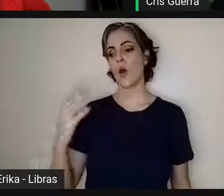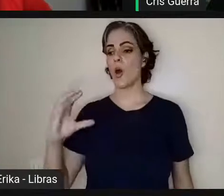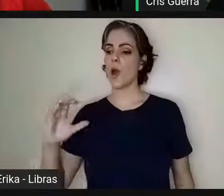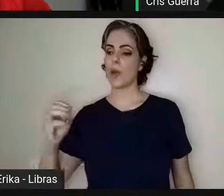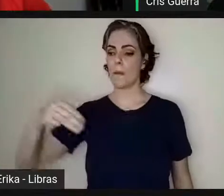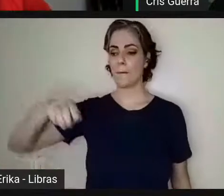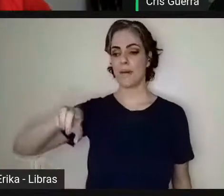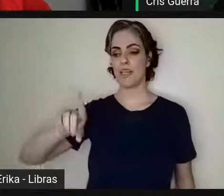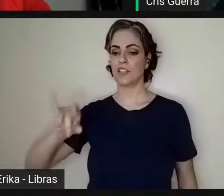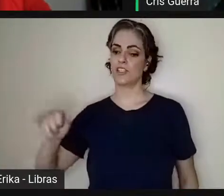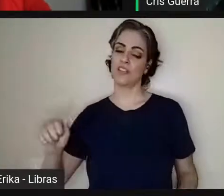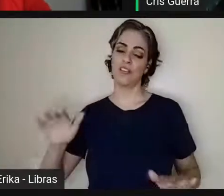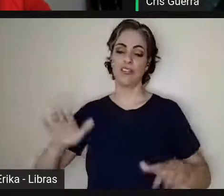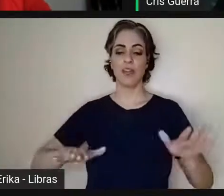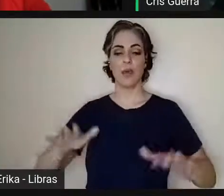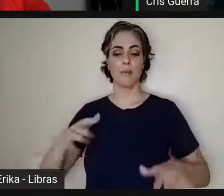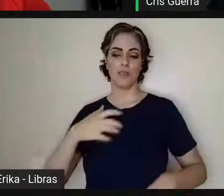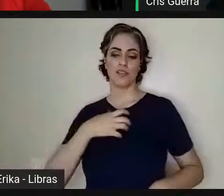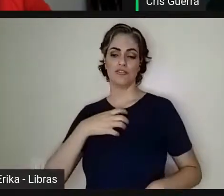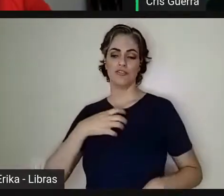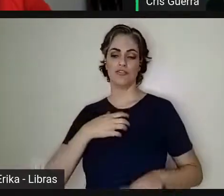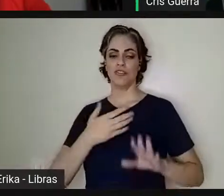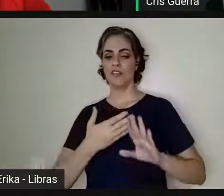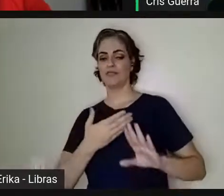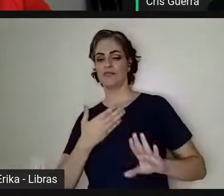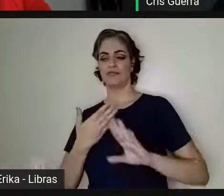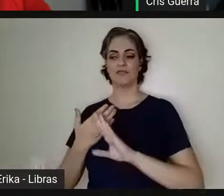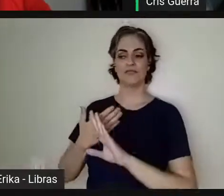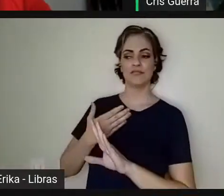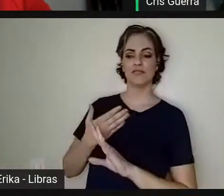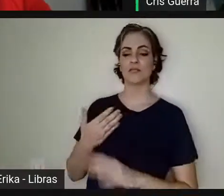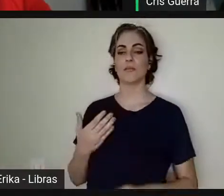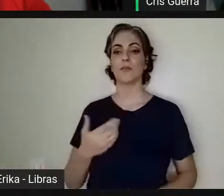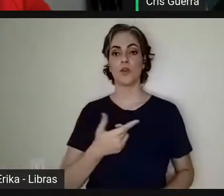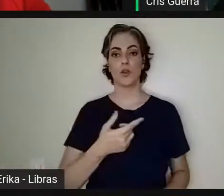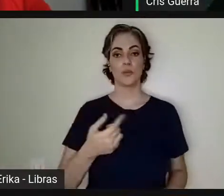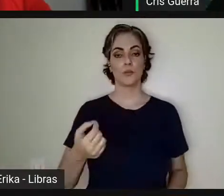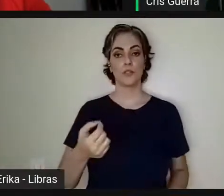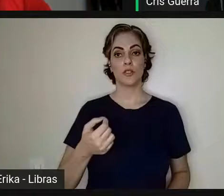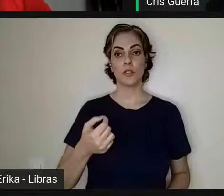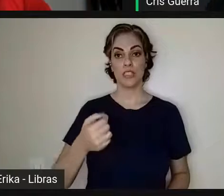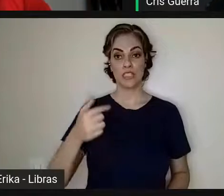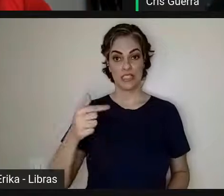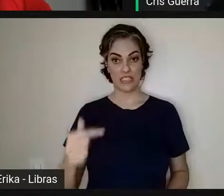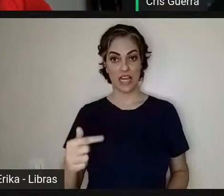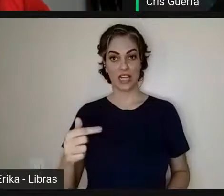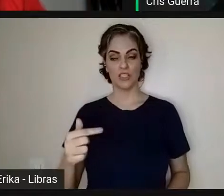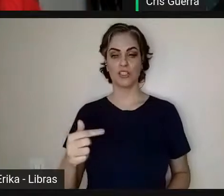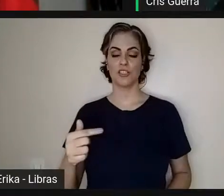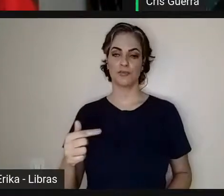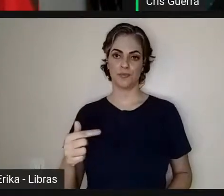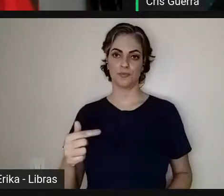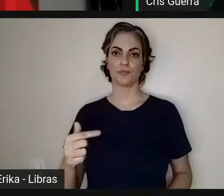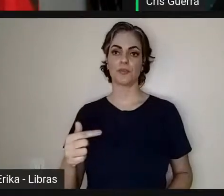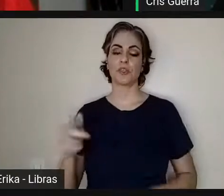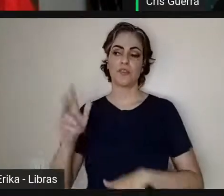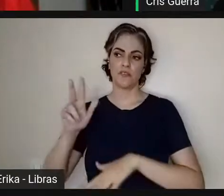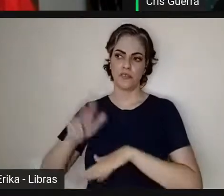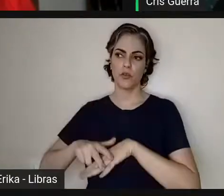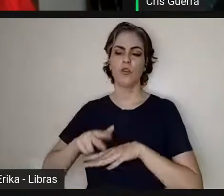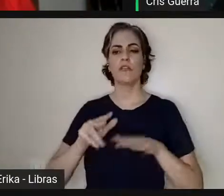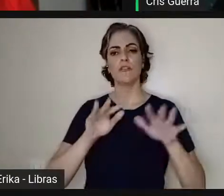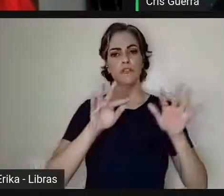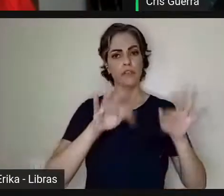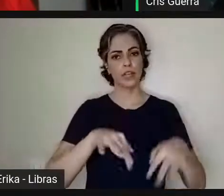história engraçadíssima. No final de 2007, eu fiquei viúva em janeiro de 2007. No final de 2007, eu estava num shopping